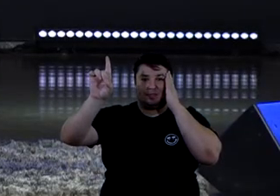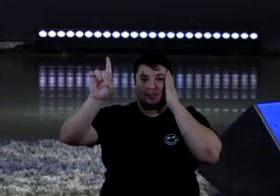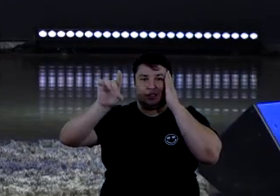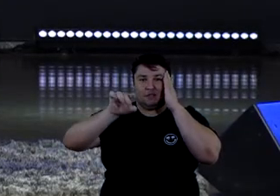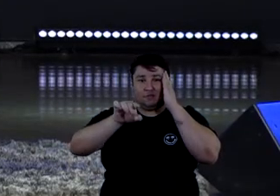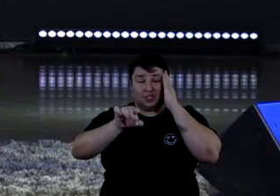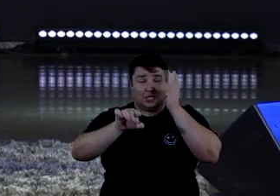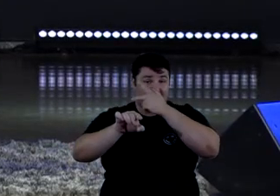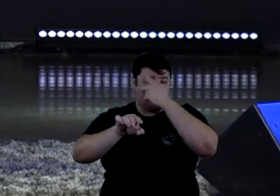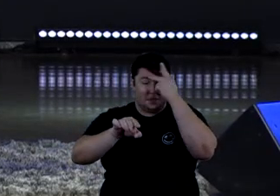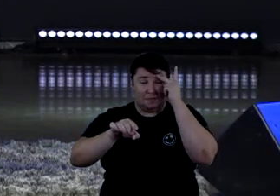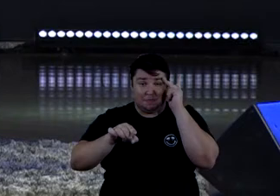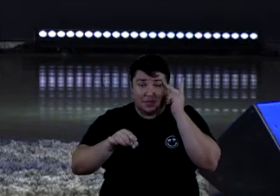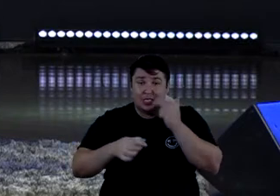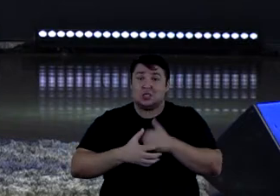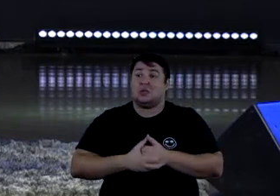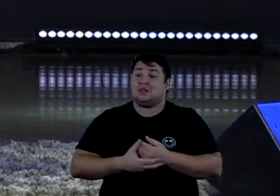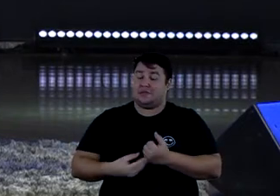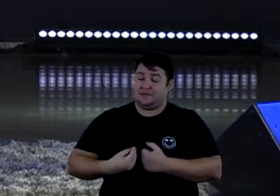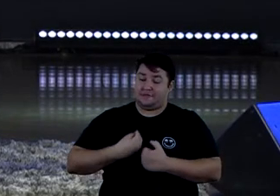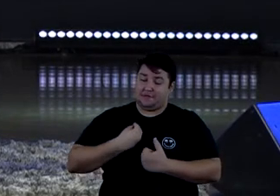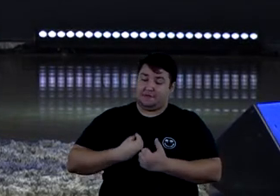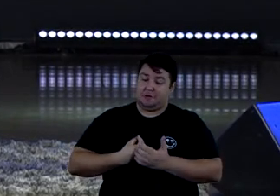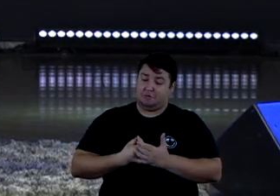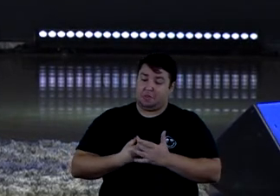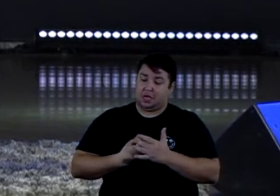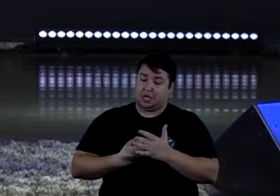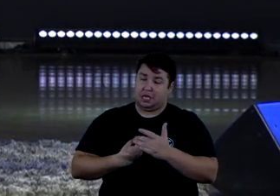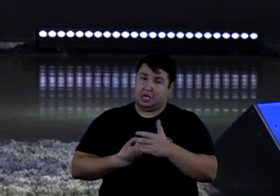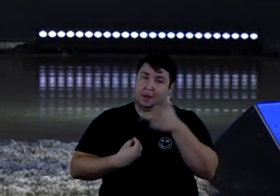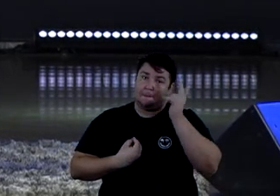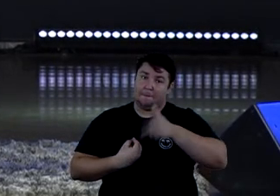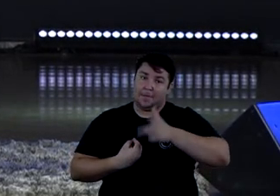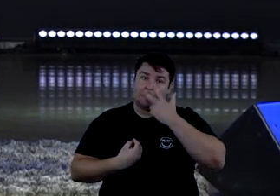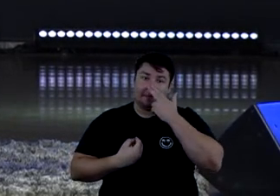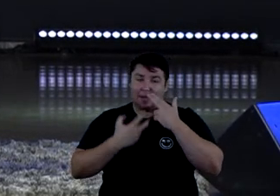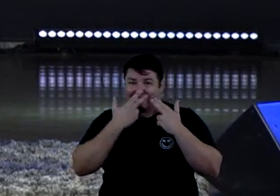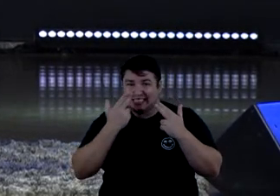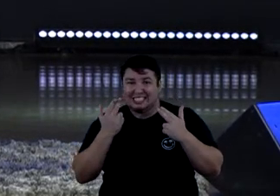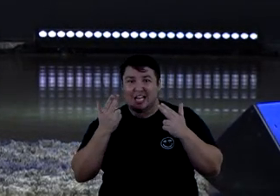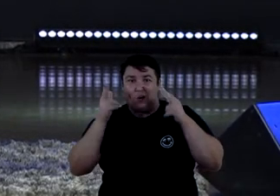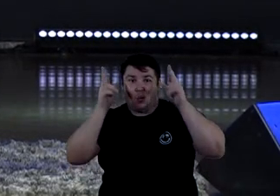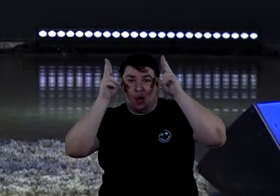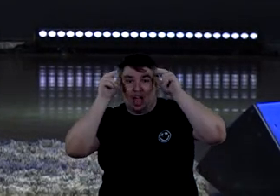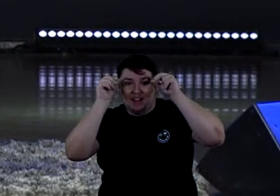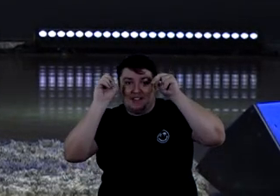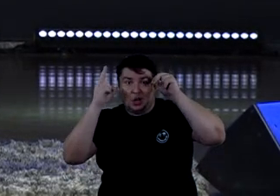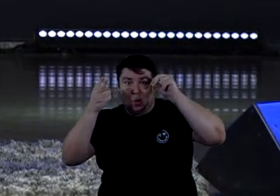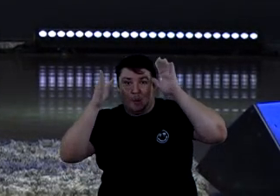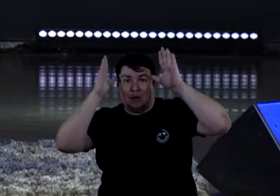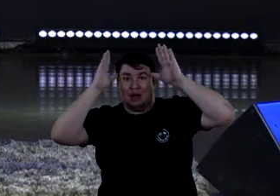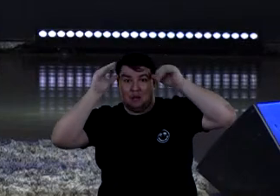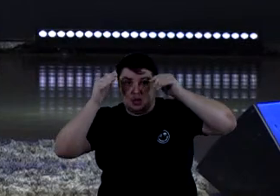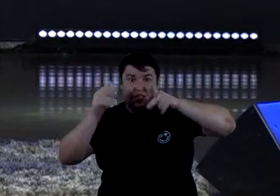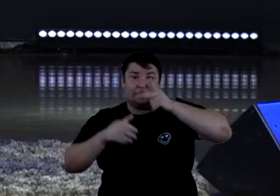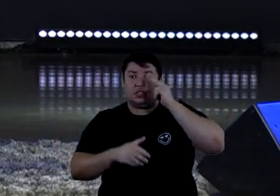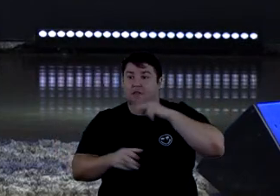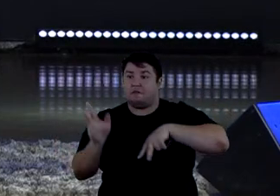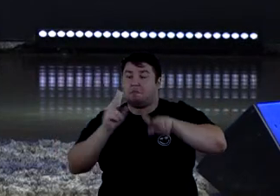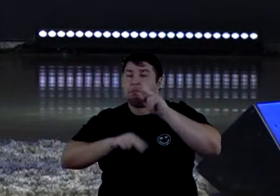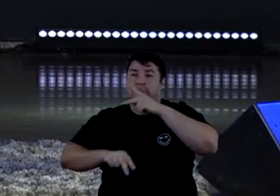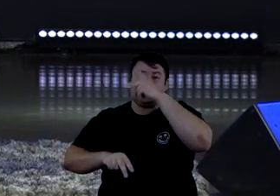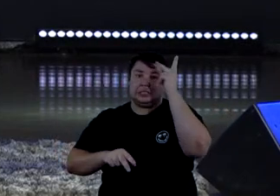você vai ser uma pessoa que vai viver nessa situação para sempre, como um cavalo ou como uma mula, quando Deus te chama para ser alguém que anda em